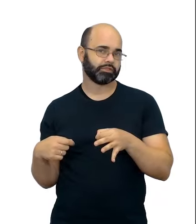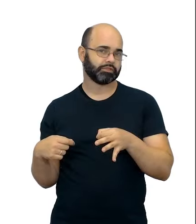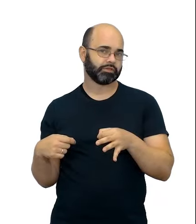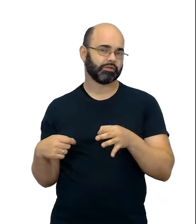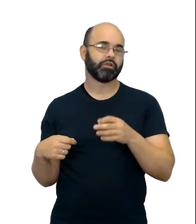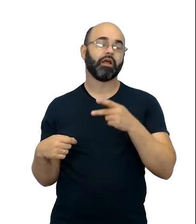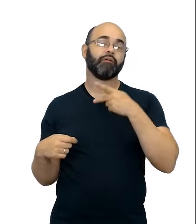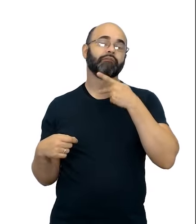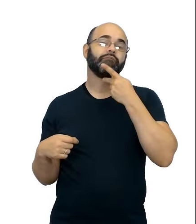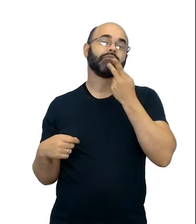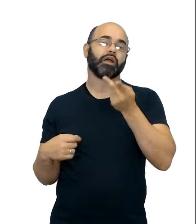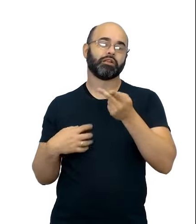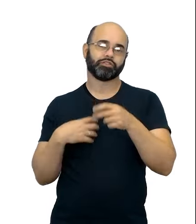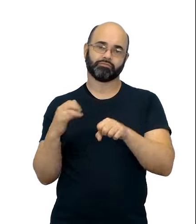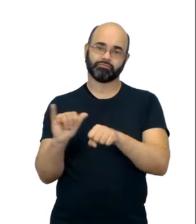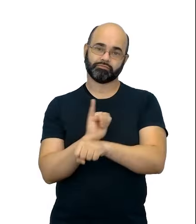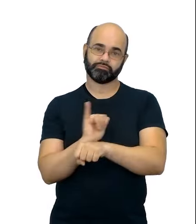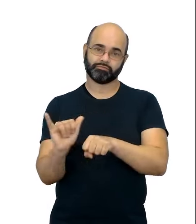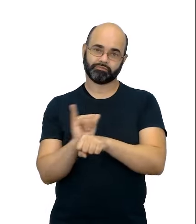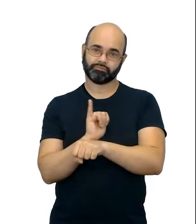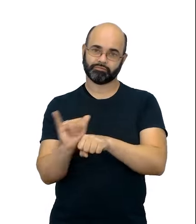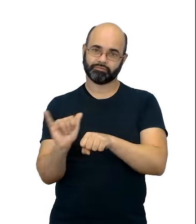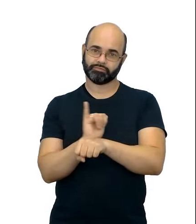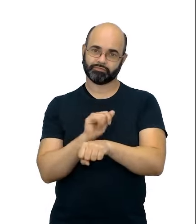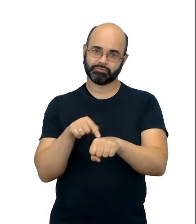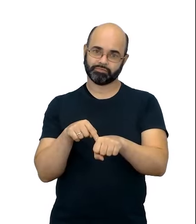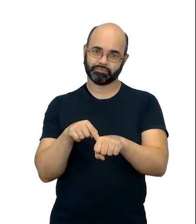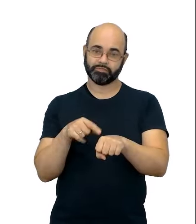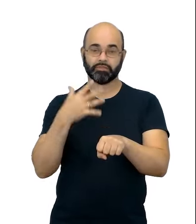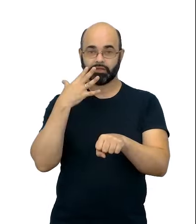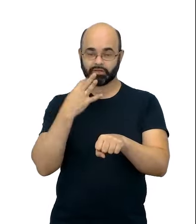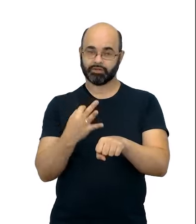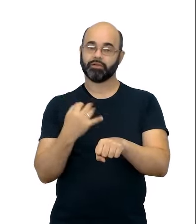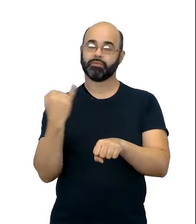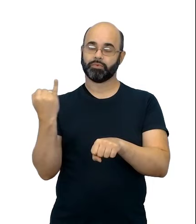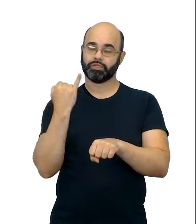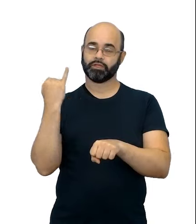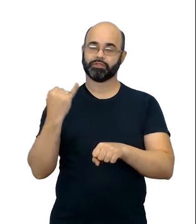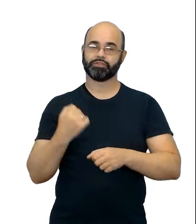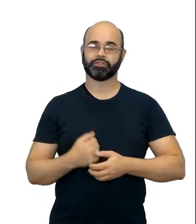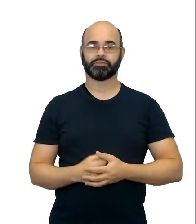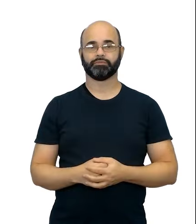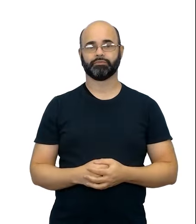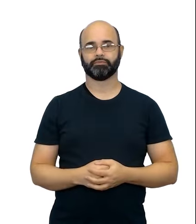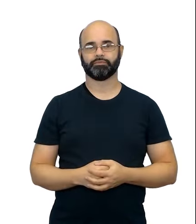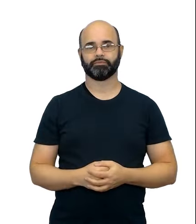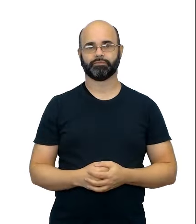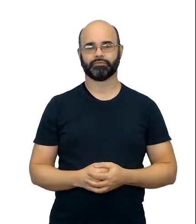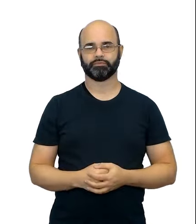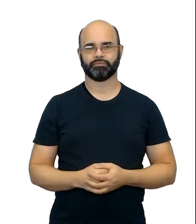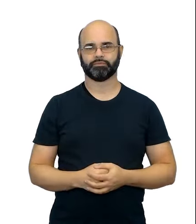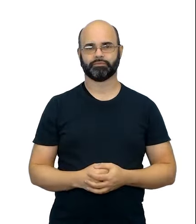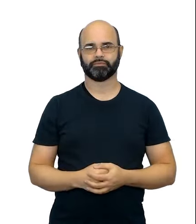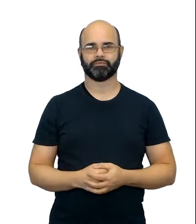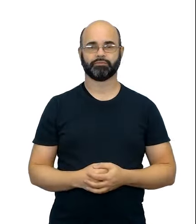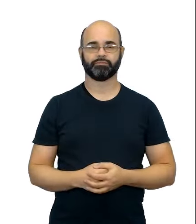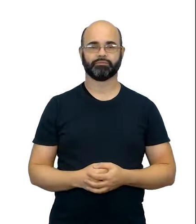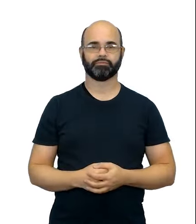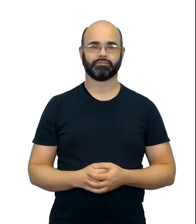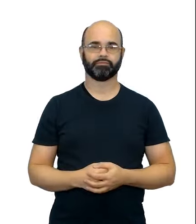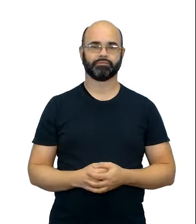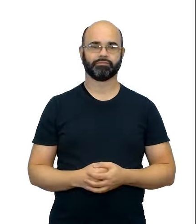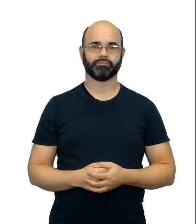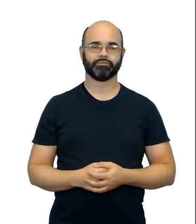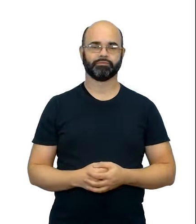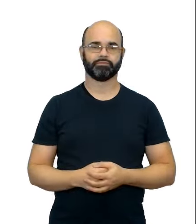dizer. Quando nós falamos em estratégias, quando nós pensamos a respeito das maneiras, das